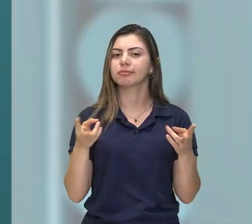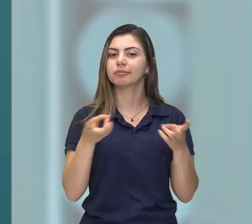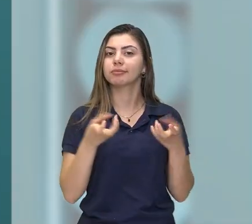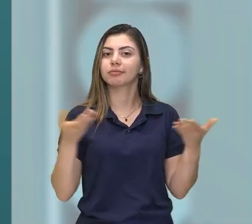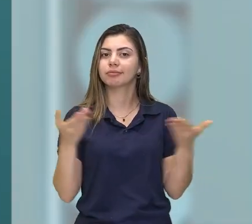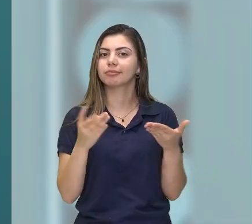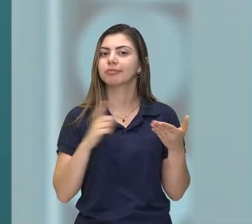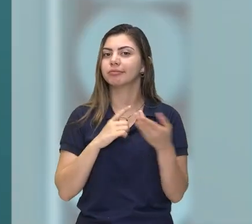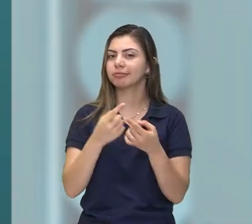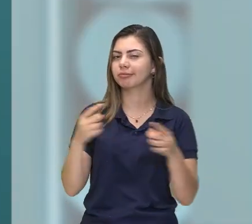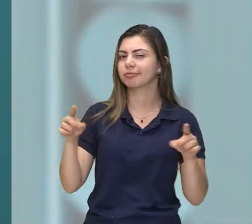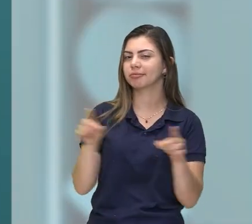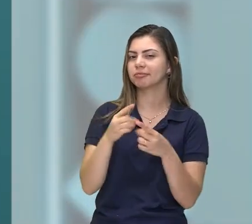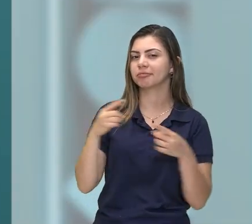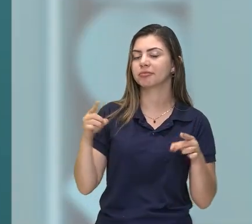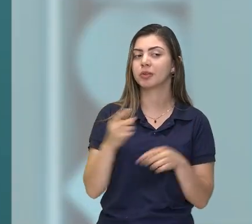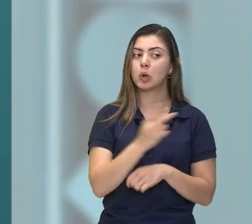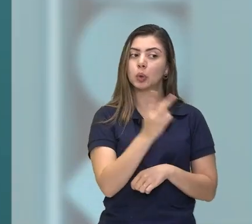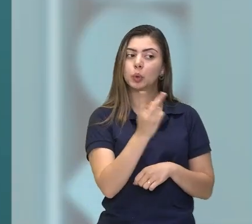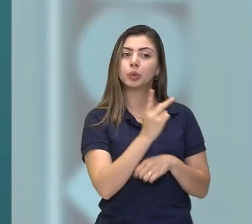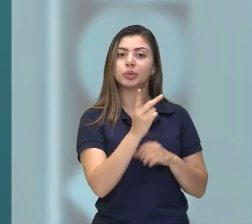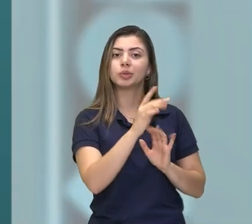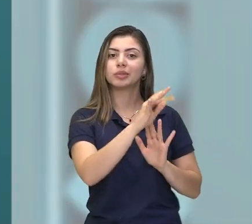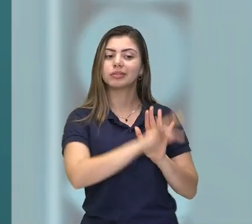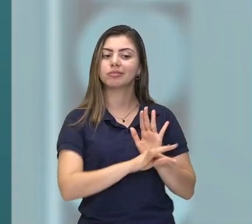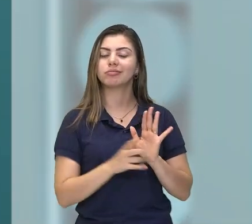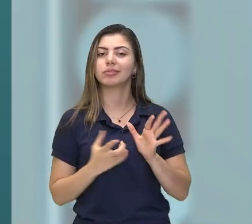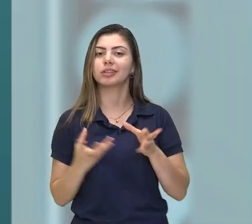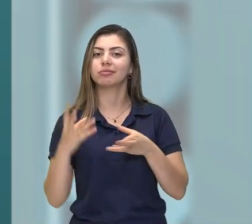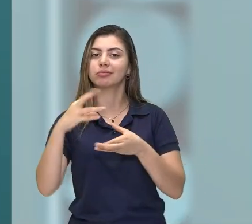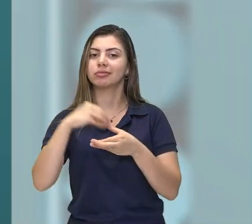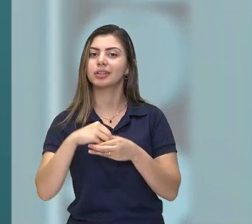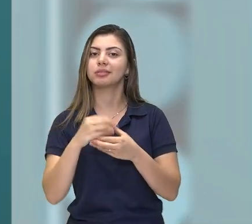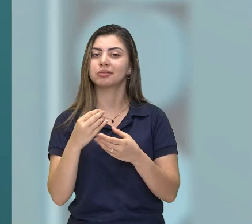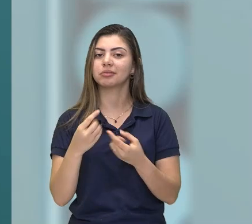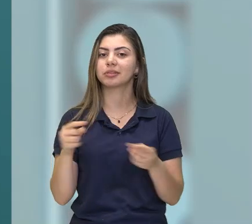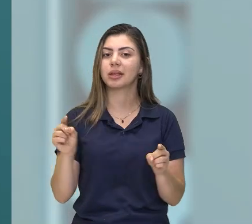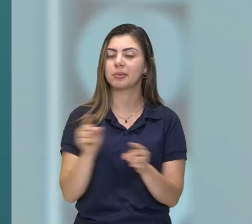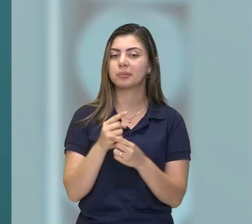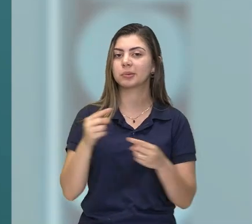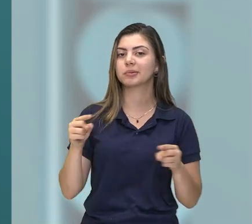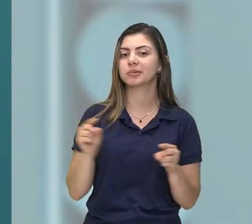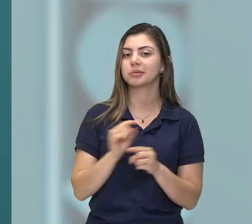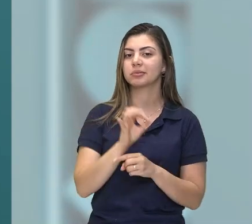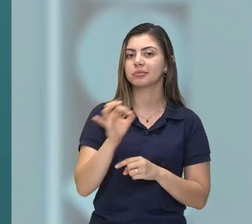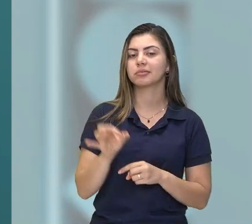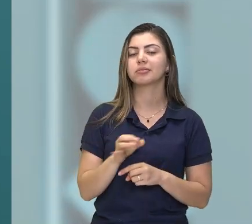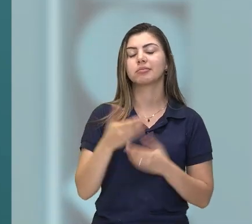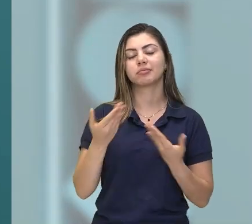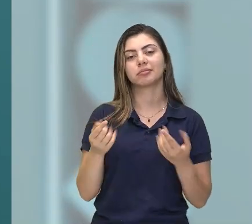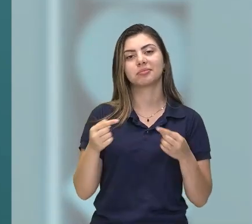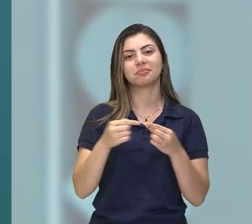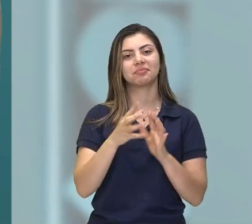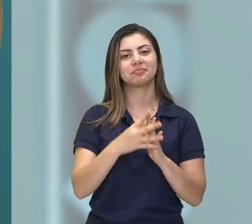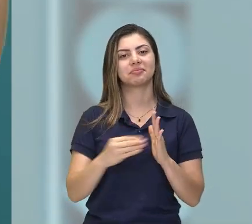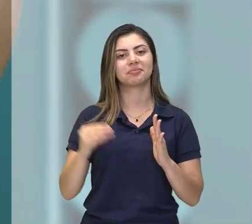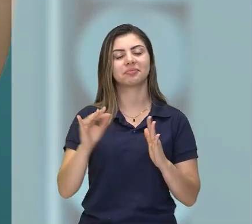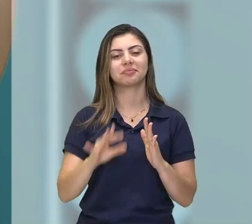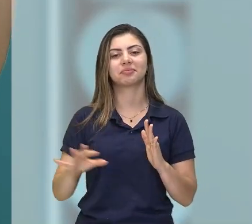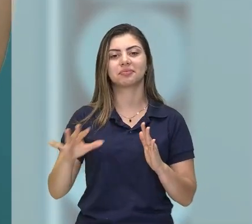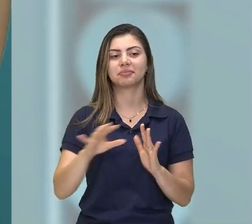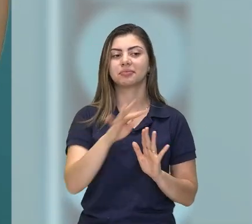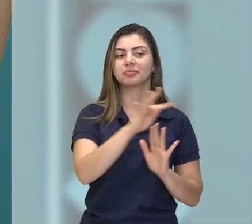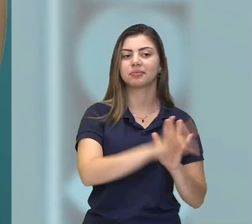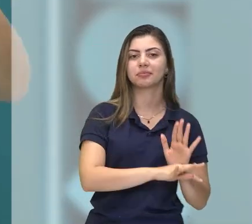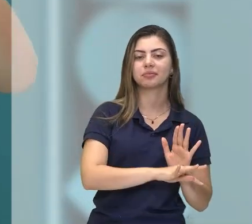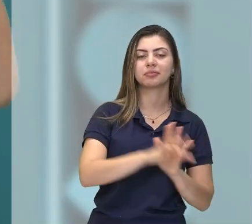mostrar para vocês, esses dois textos vão aparecer. Nós estamos trabalhando com um processo de intertextualidade. Um